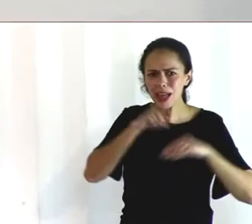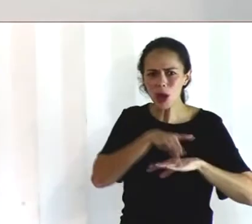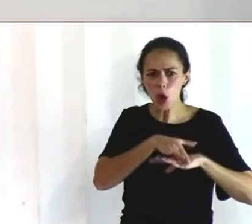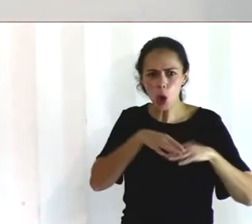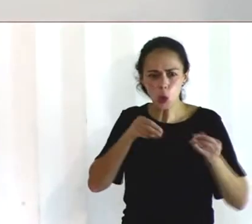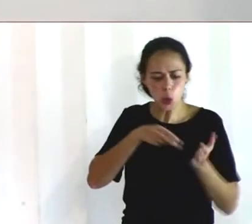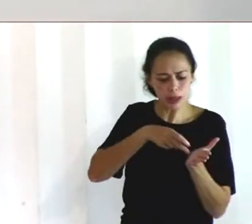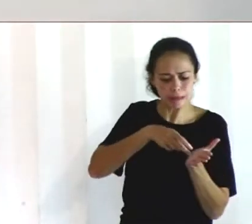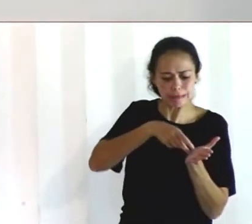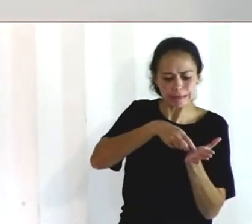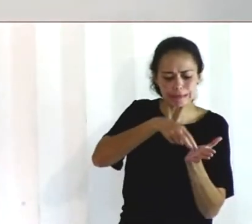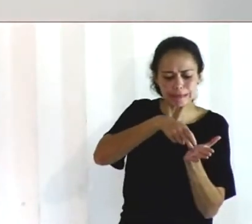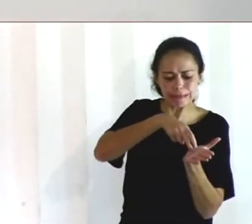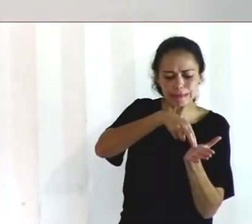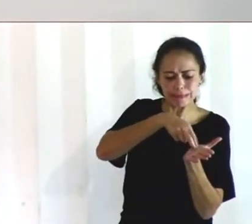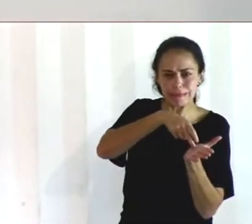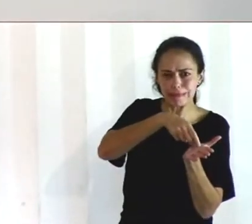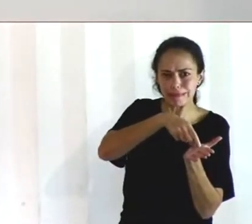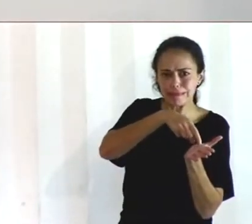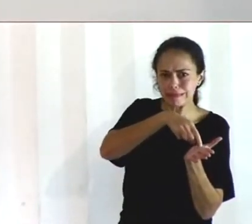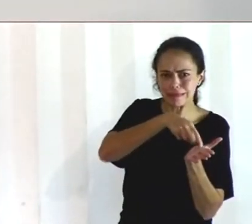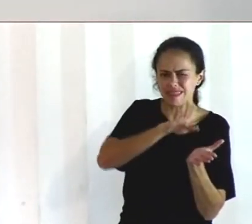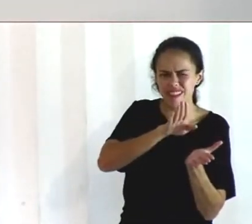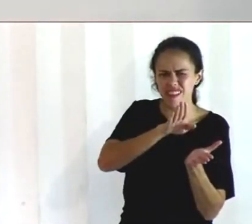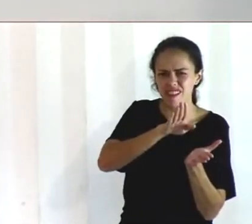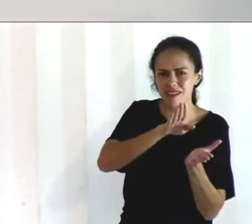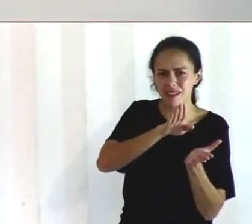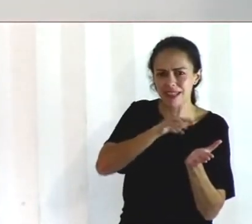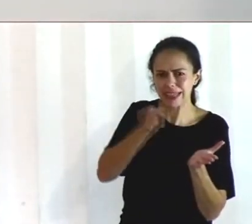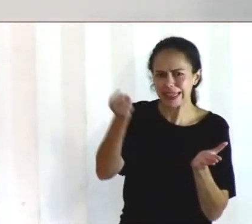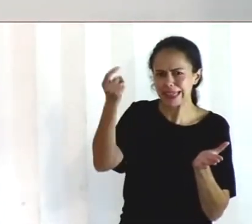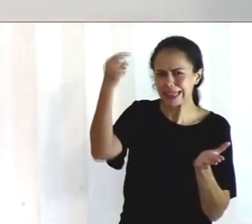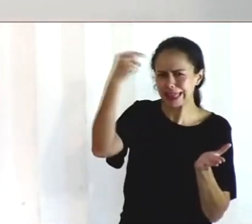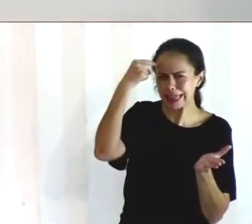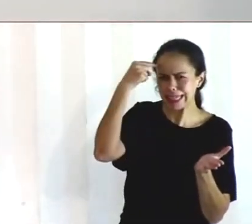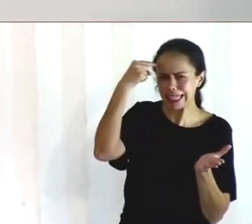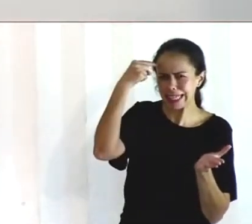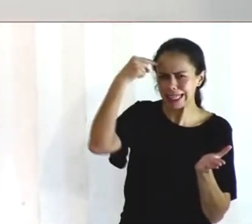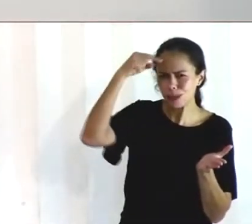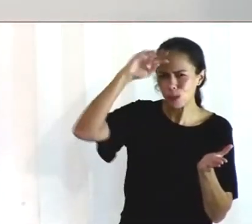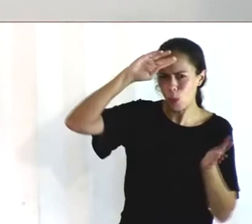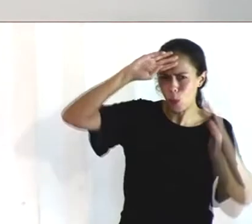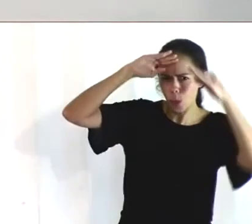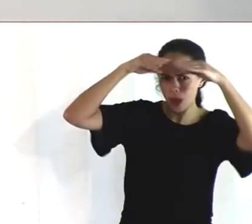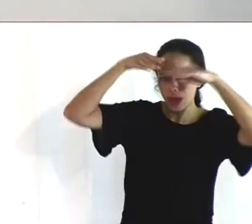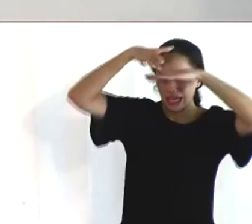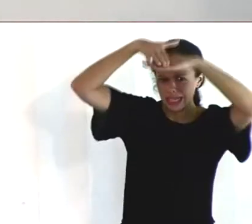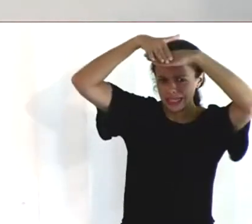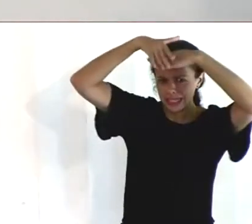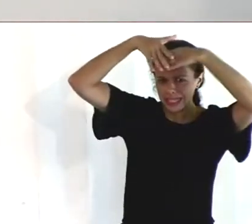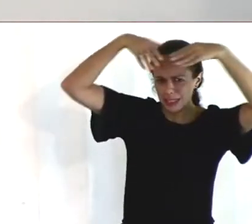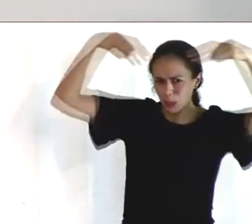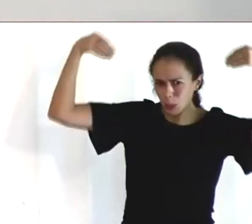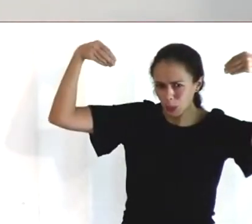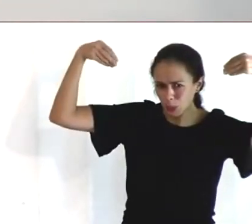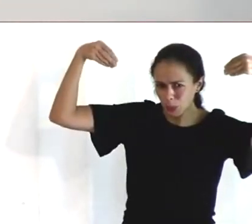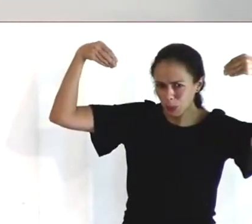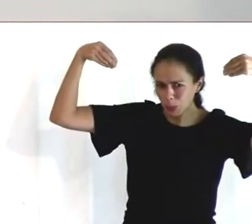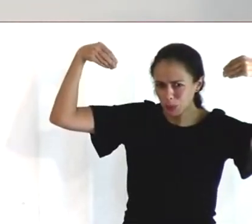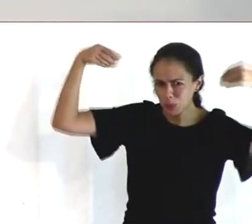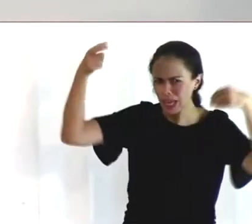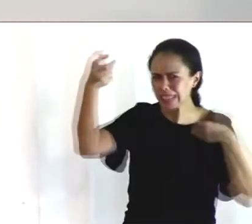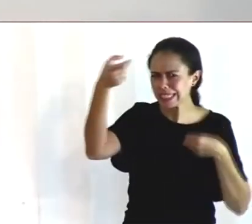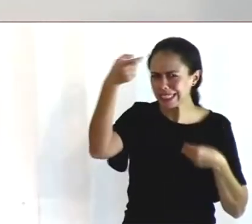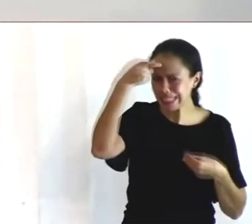Quando Jesus chegou no poço de Jacó e encontrou a mulher samaritana e conversou com ela sobre água